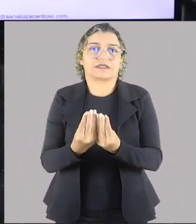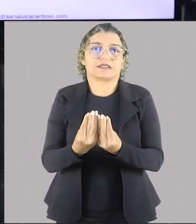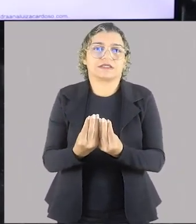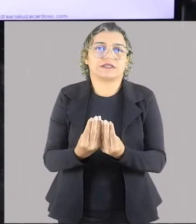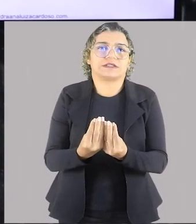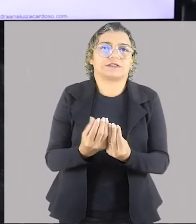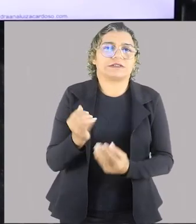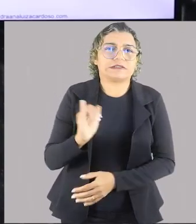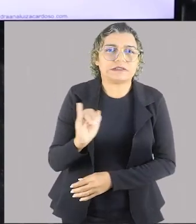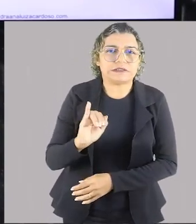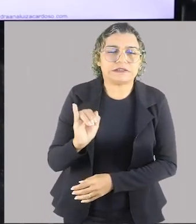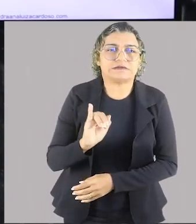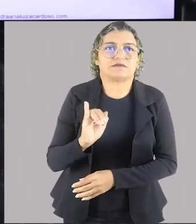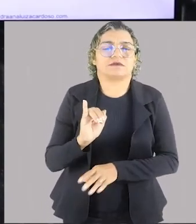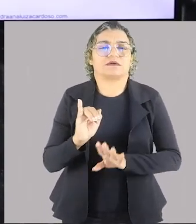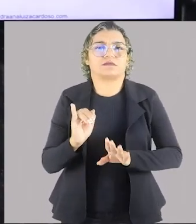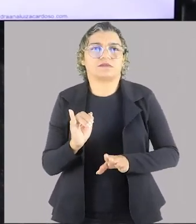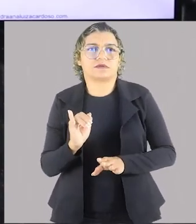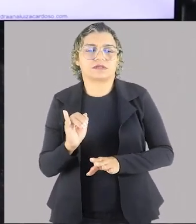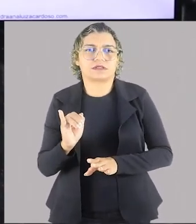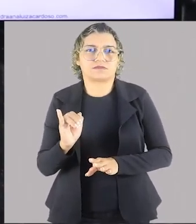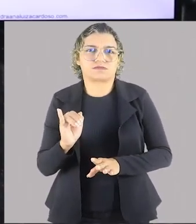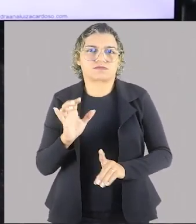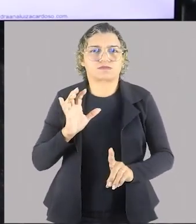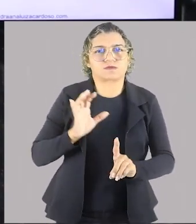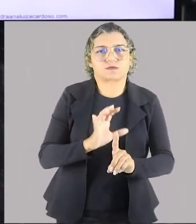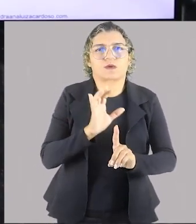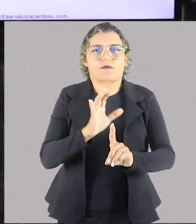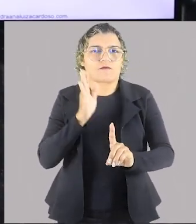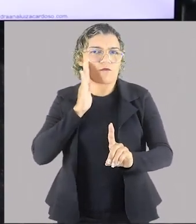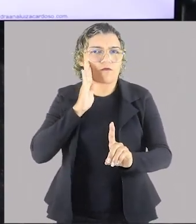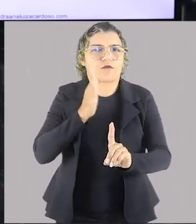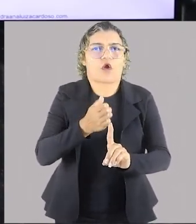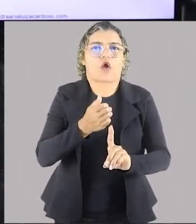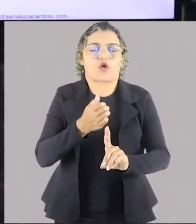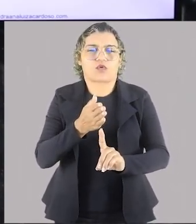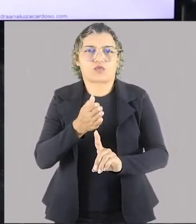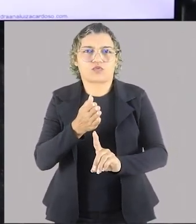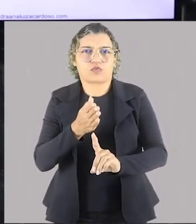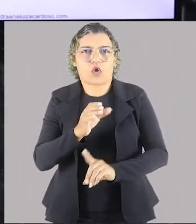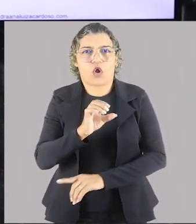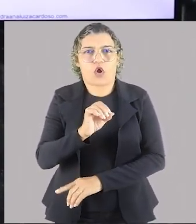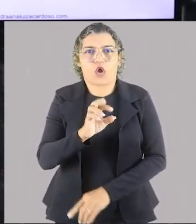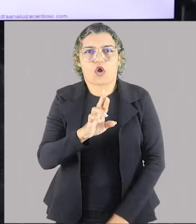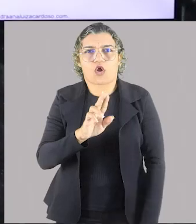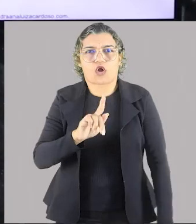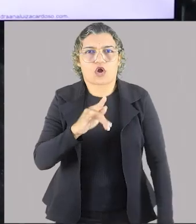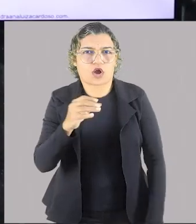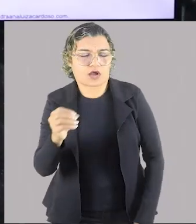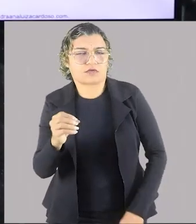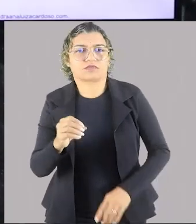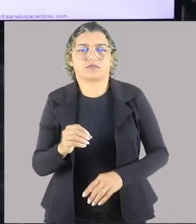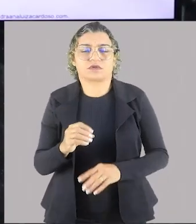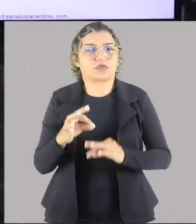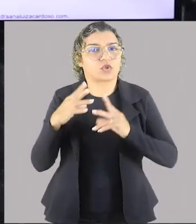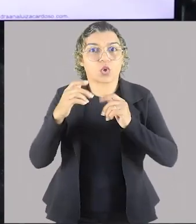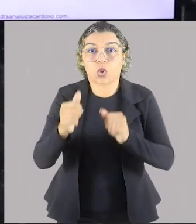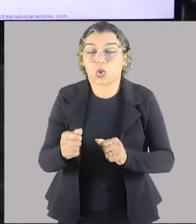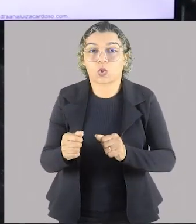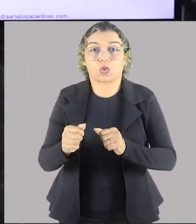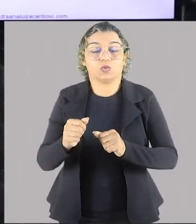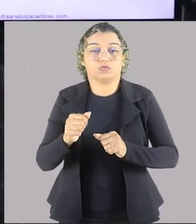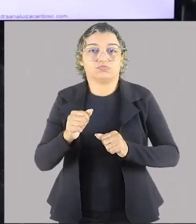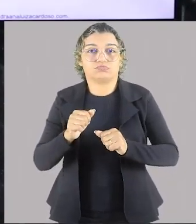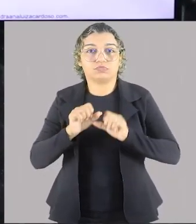vão afetar tanto aquele órgão que ela está ali pregada, quanto todo o sistema, né? Todo o nosso